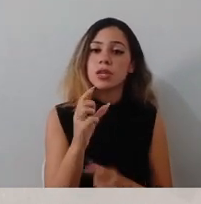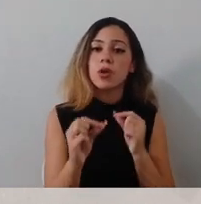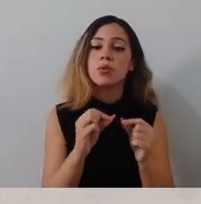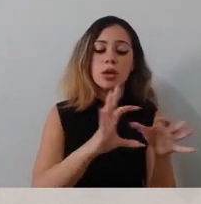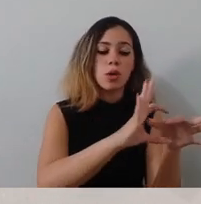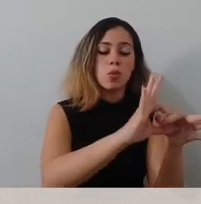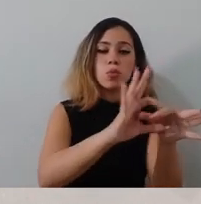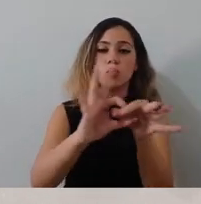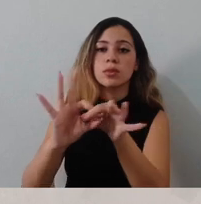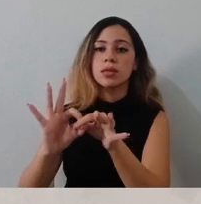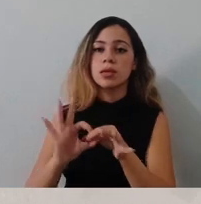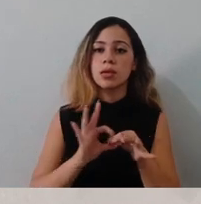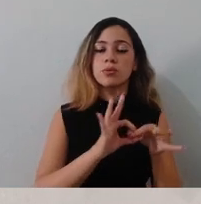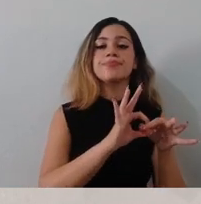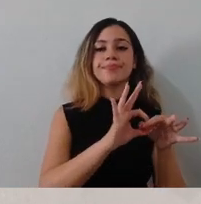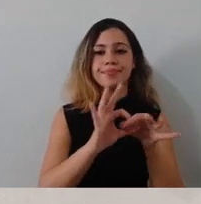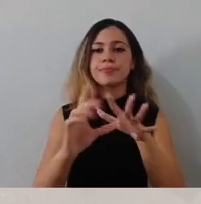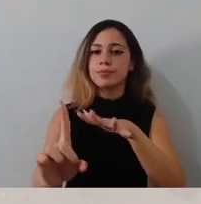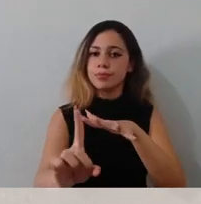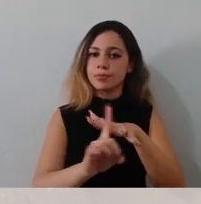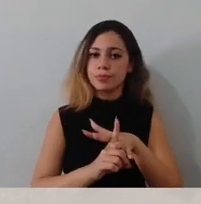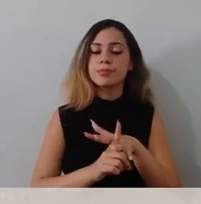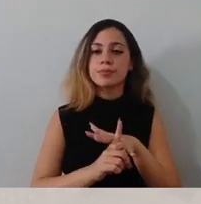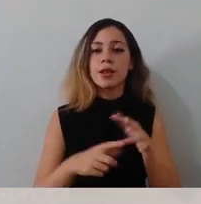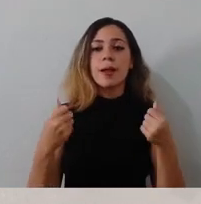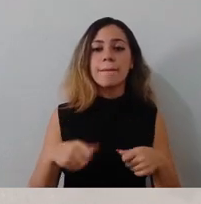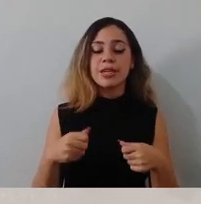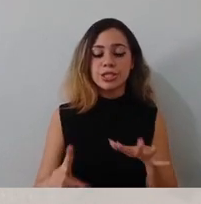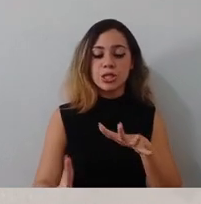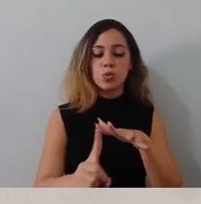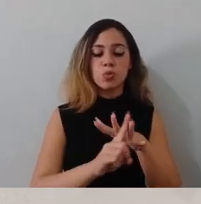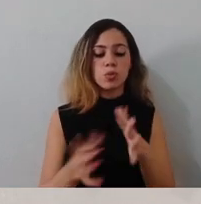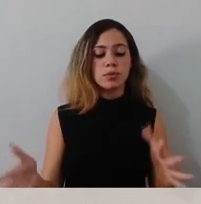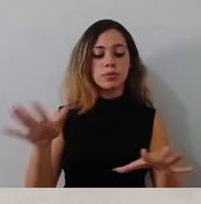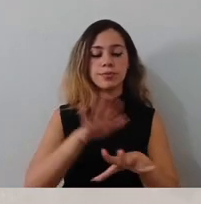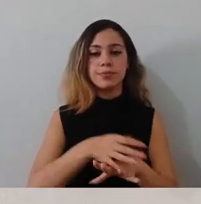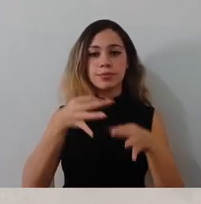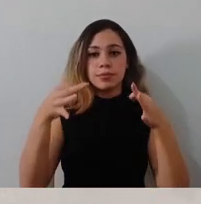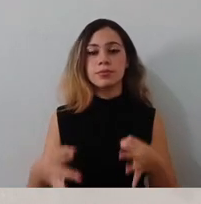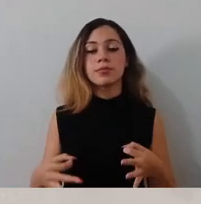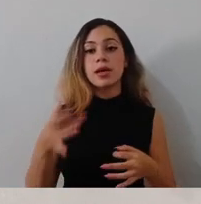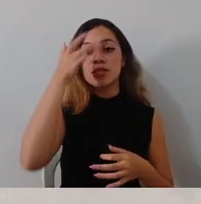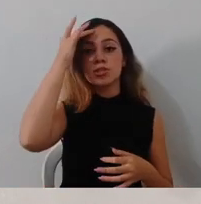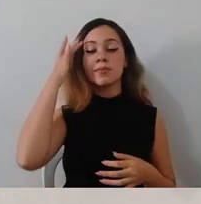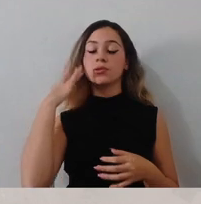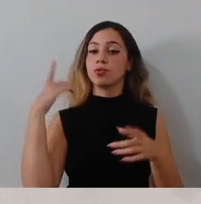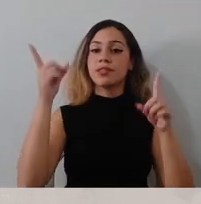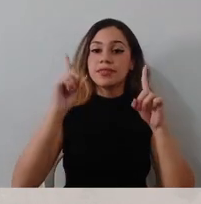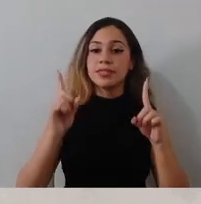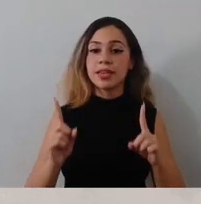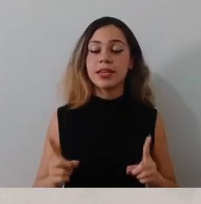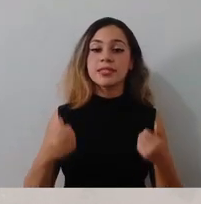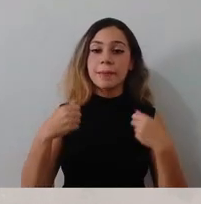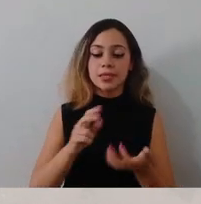isso é importante a leitura desse artigo. E sobre o Nada Sobre Nós Sem Nós, é exatamente isso. As pessoas com deficiência